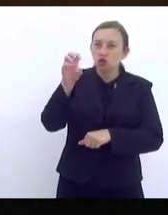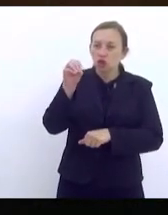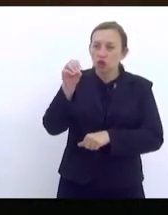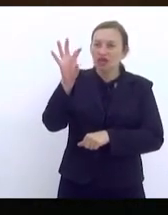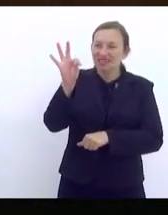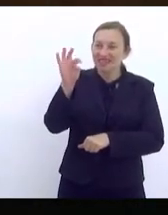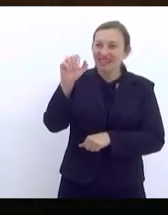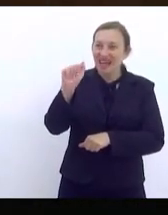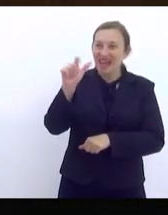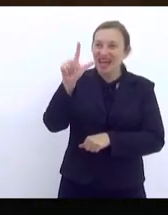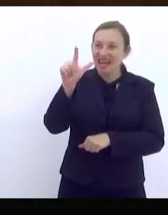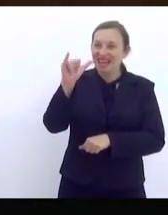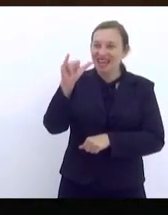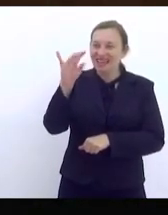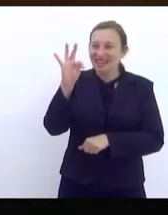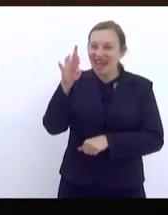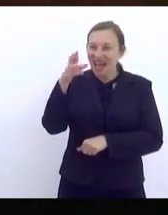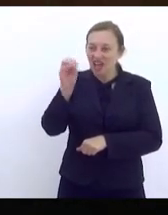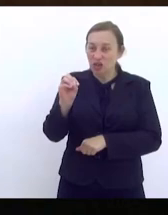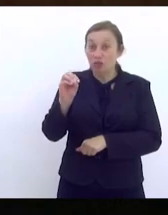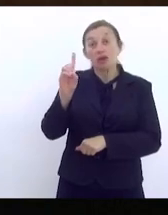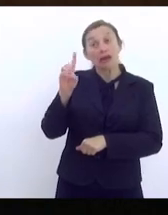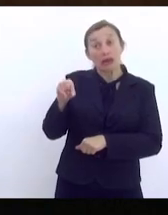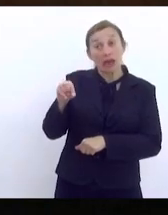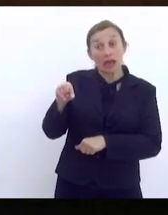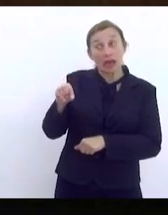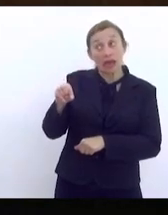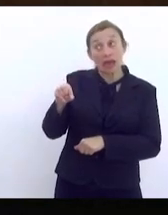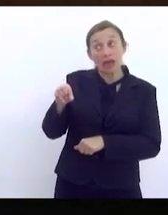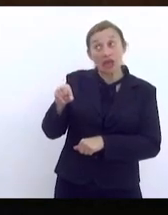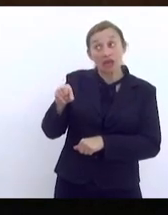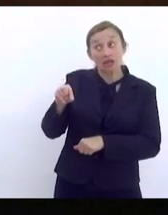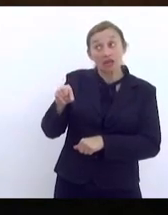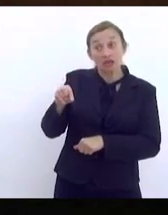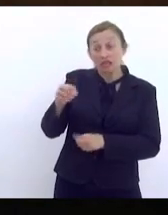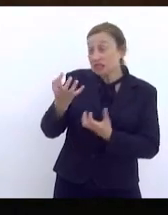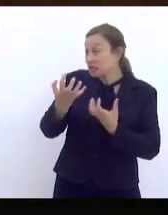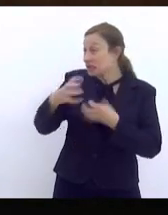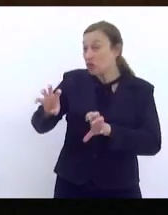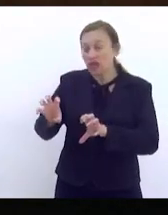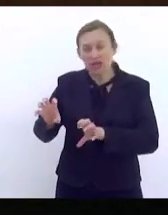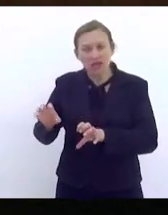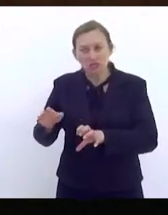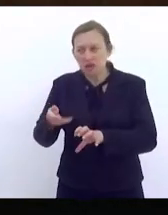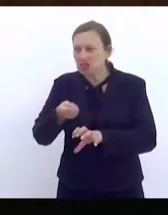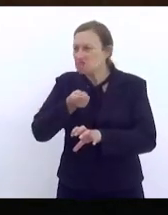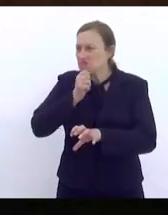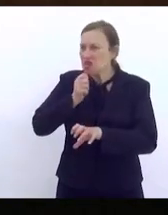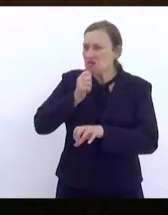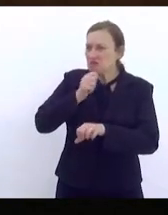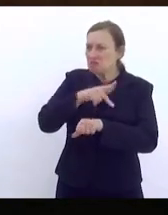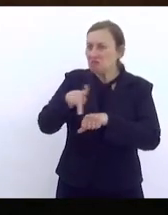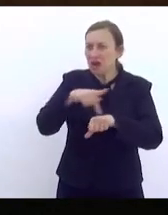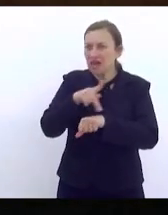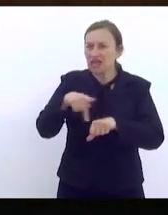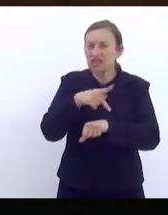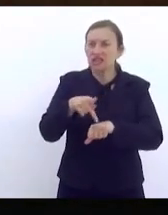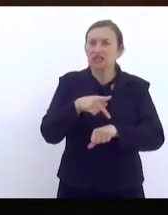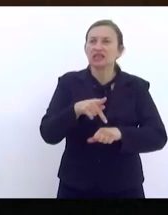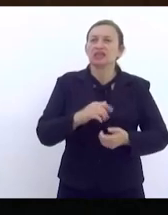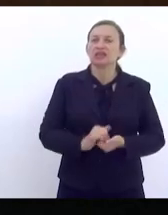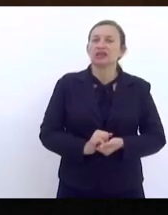e o totalitarismo é algo indesejável para qualquer país então apresento aqui